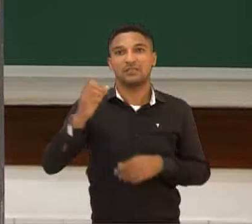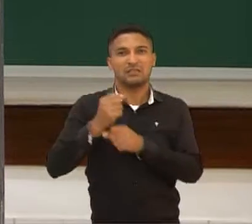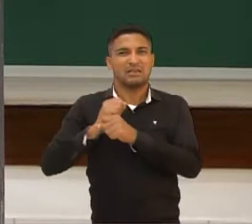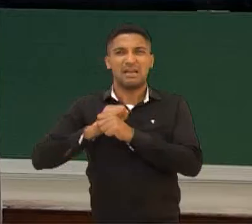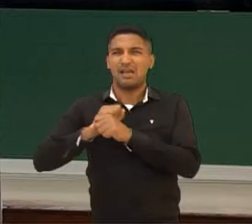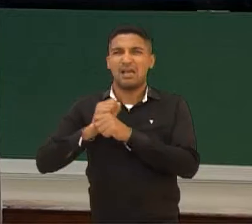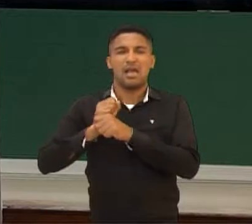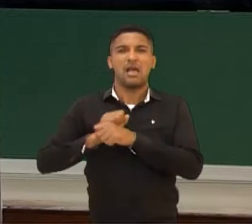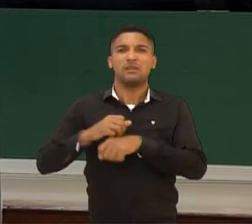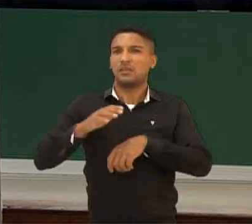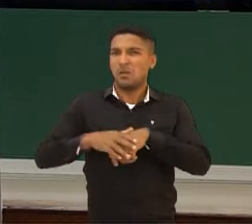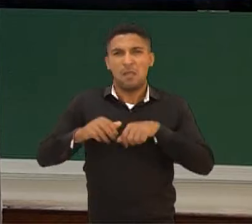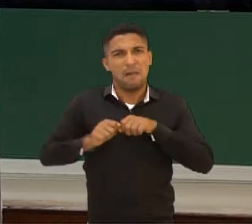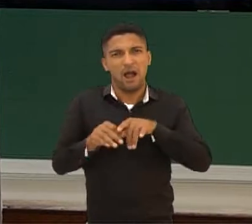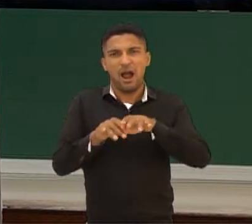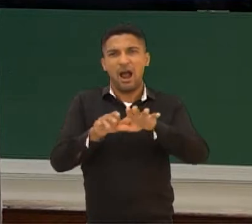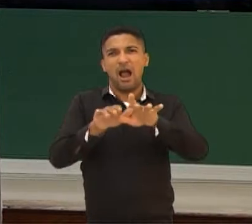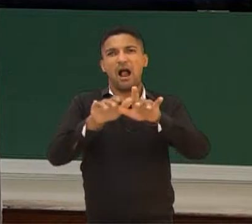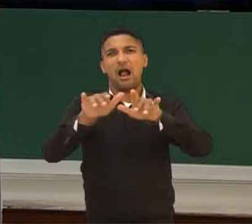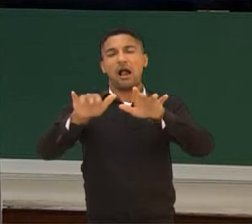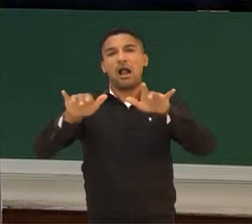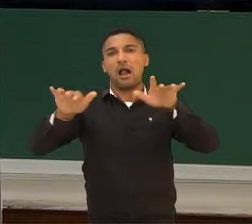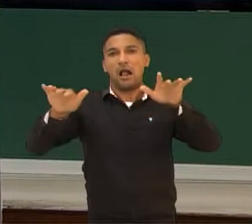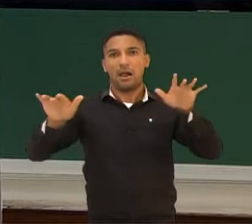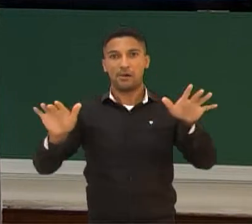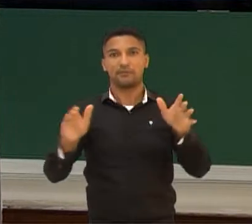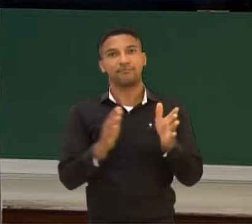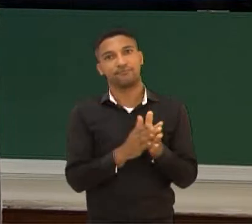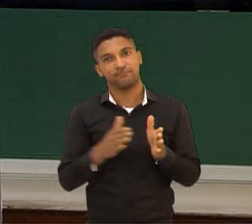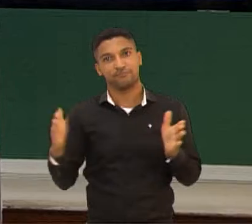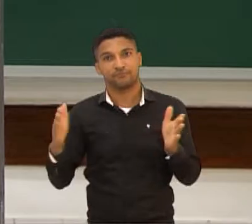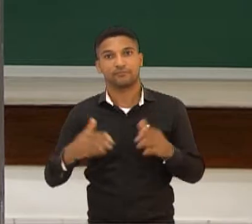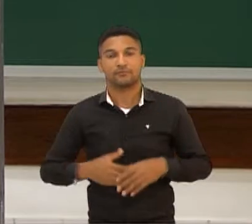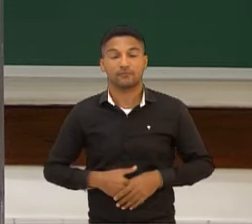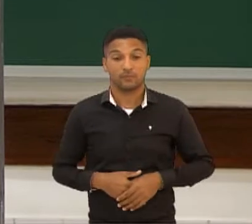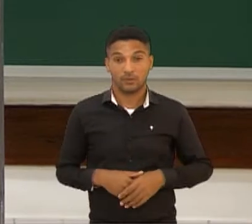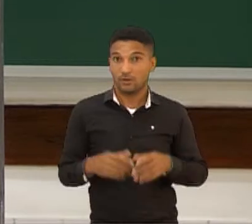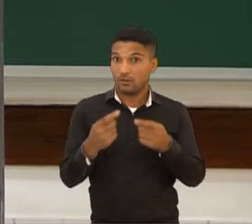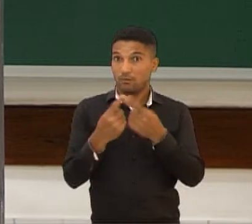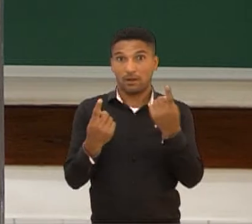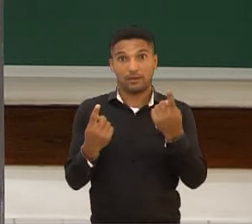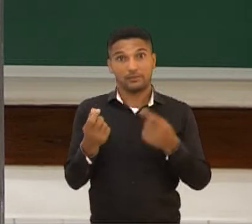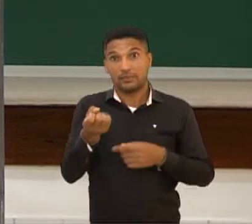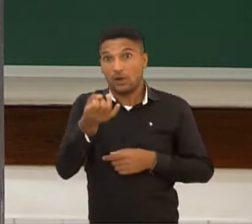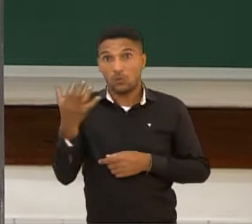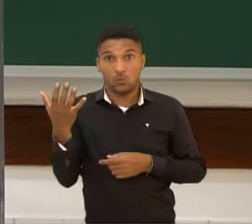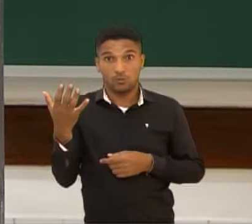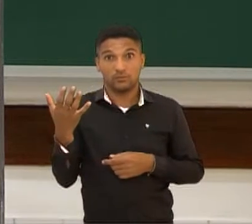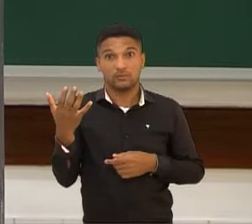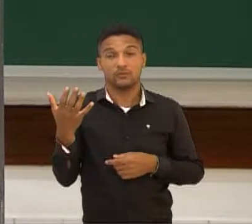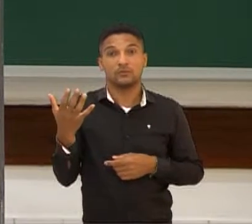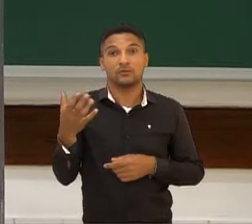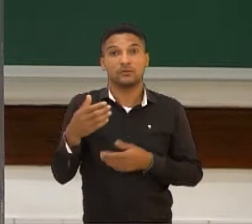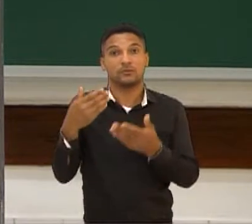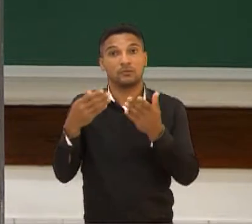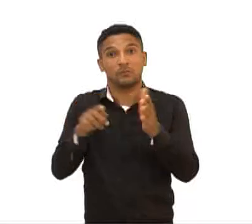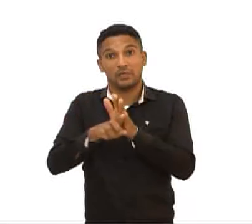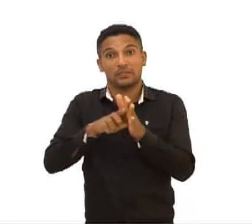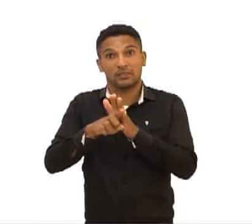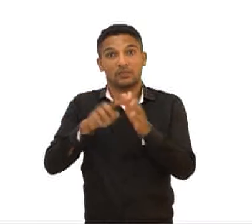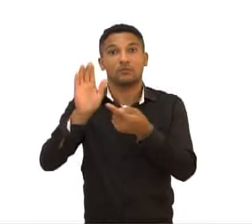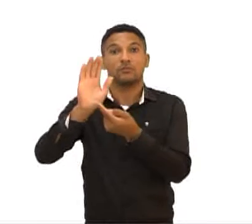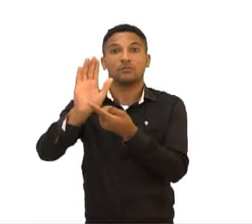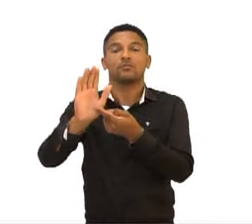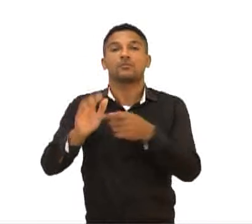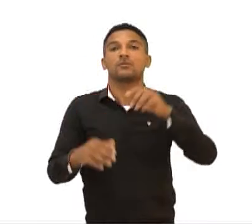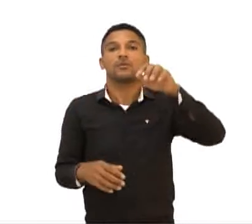os estudiosos, eles dizem que essa grande expansão, ela pode ter duas teorias. A primeira, ela vai dizer que é porque,